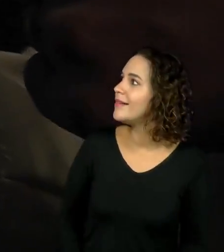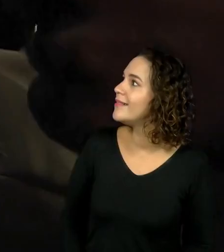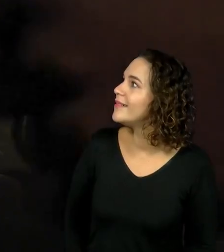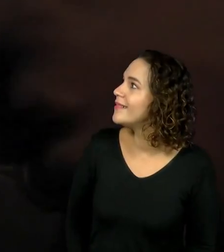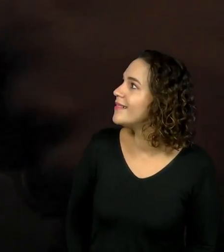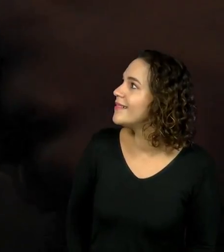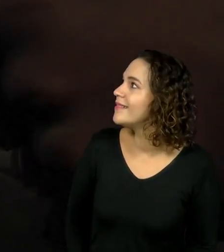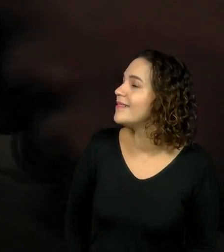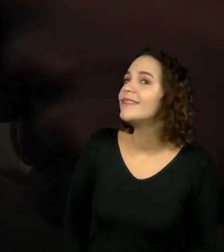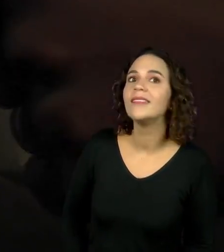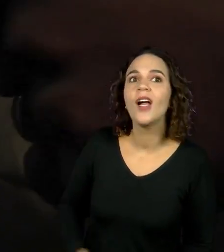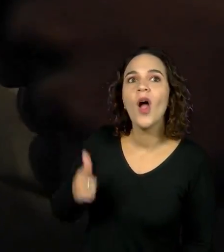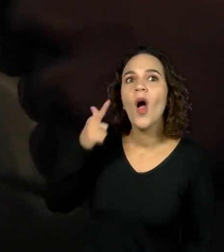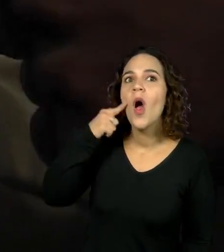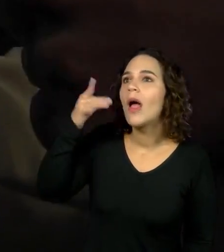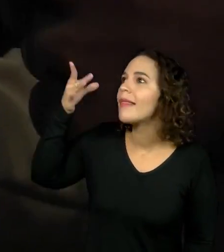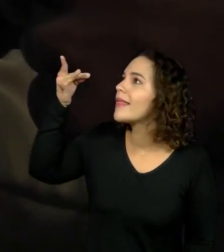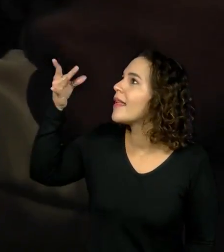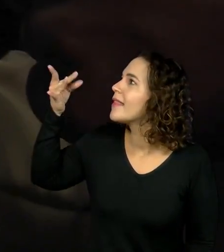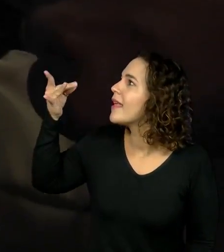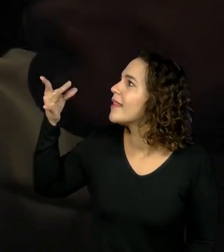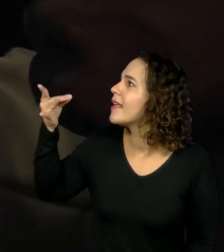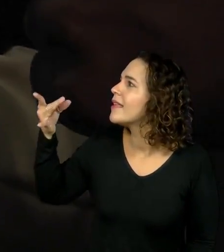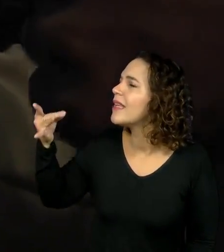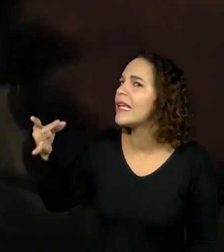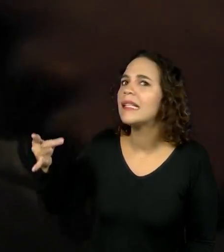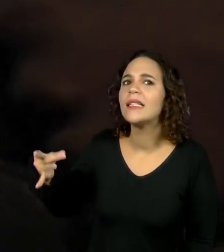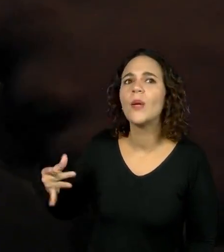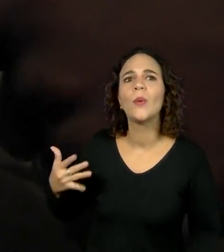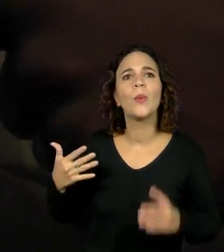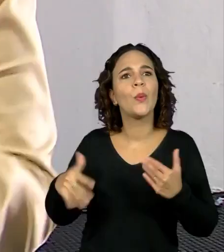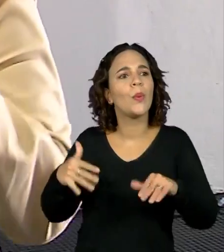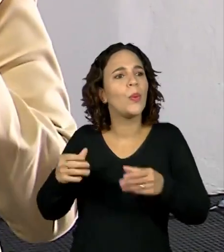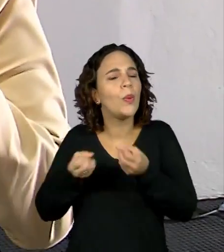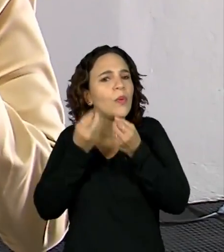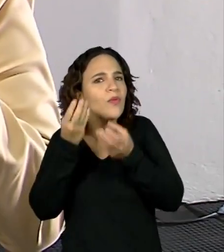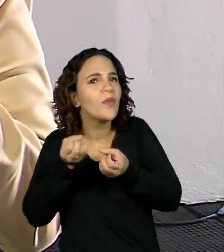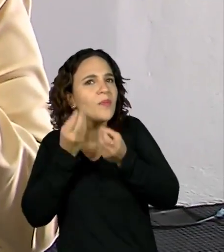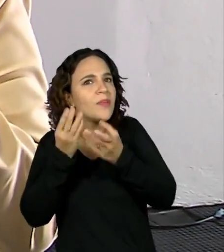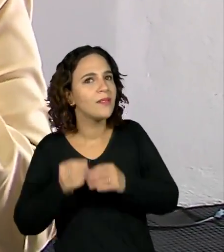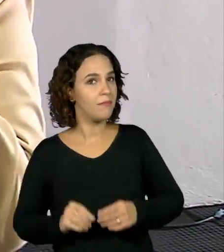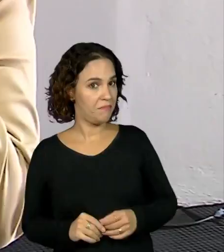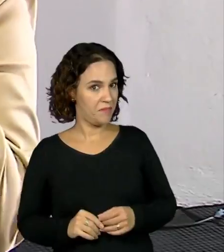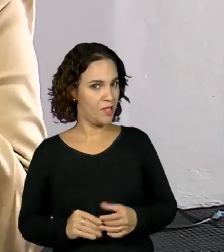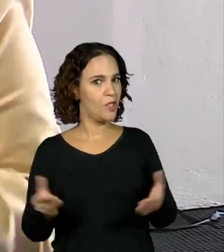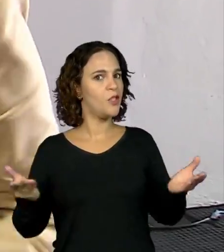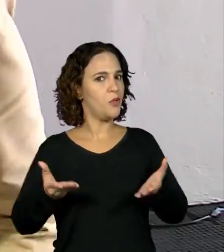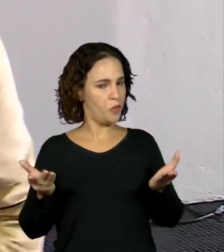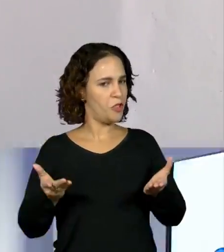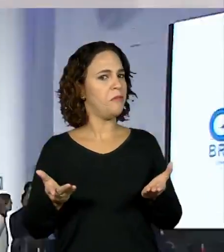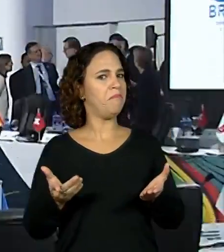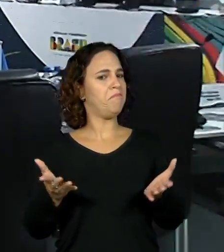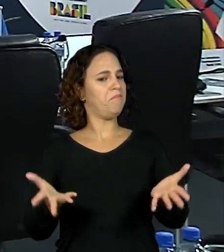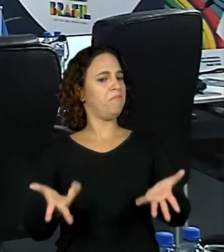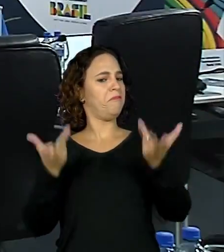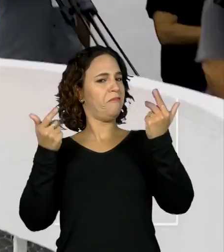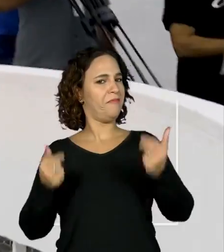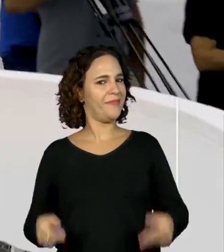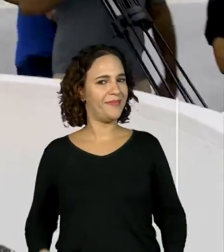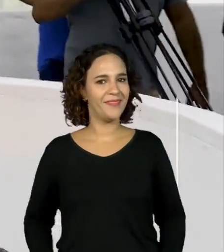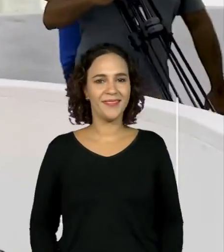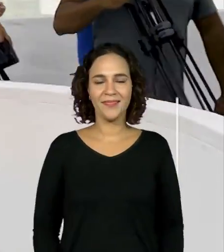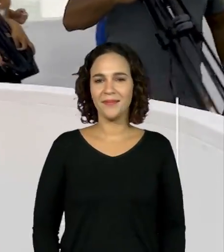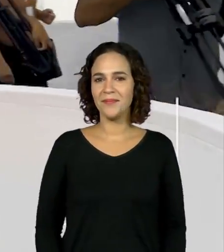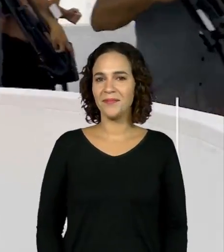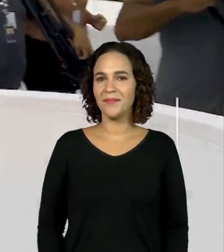hoje. Olha só o capricho, a quantidade de informação. Essa cobertura de hoje promete, viu?